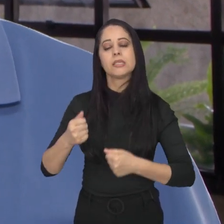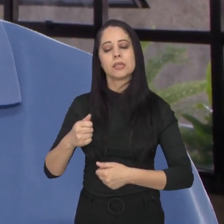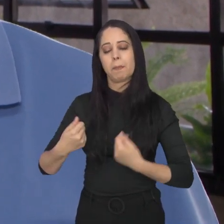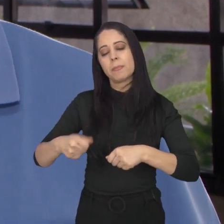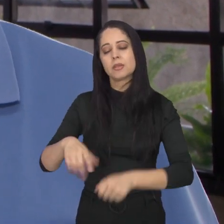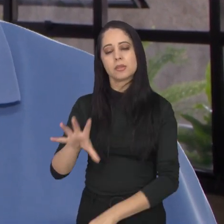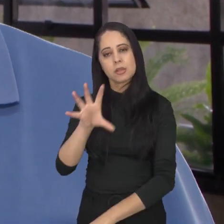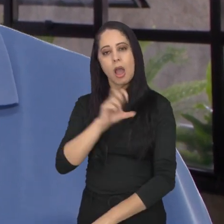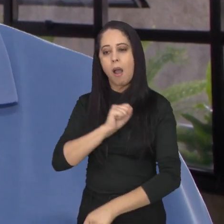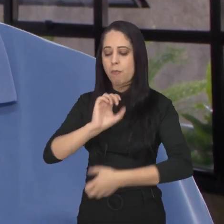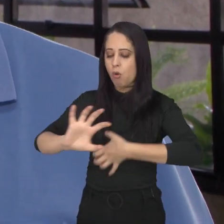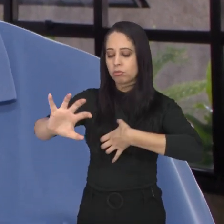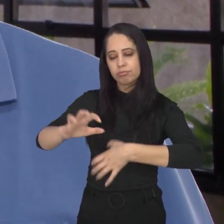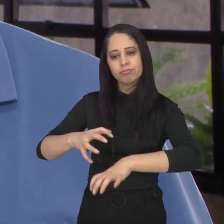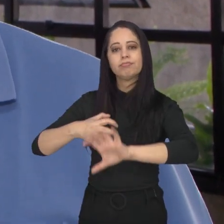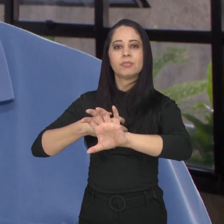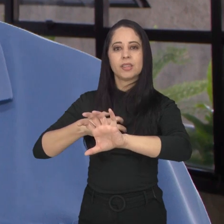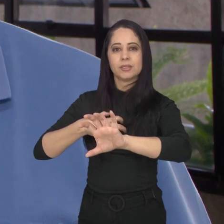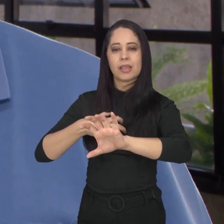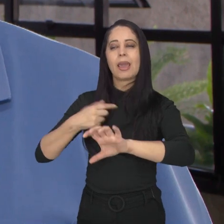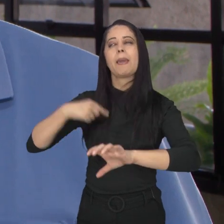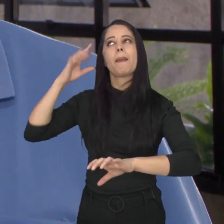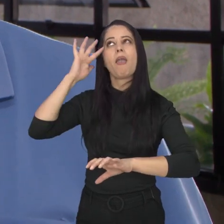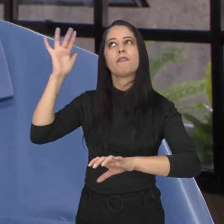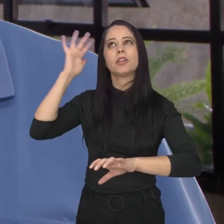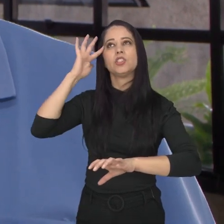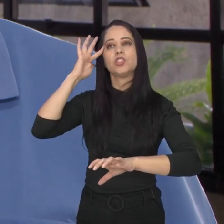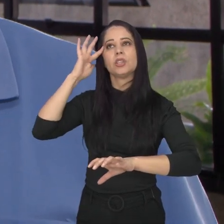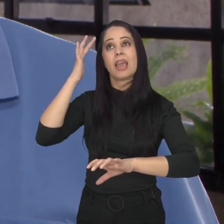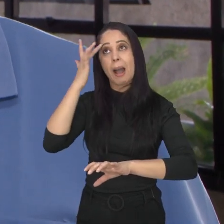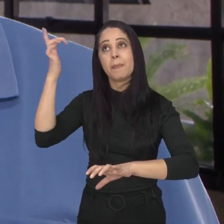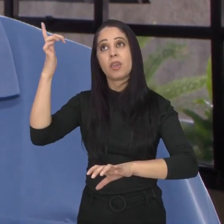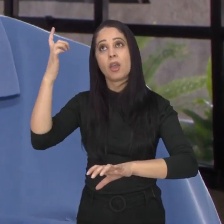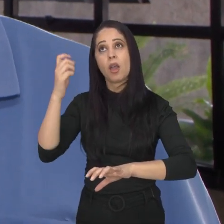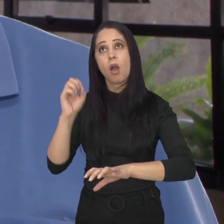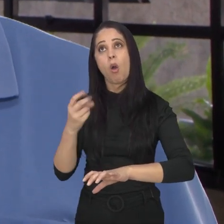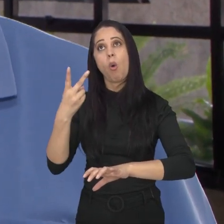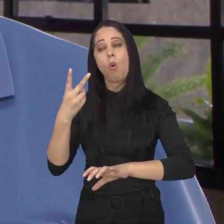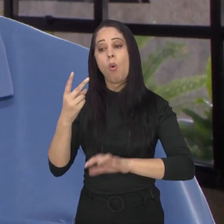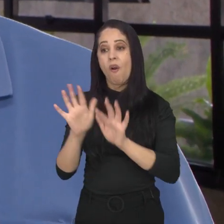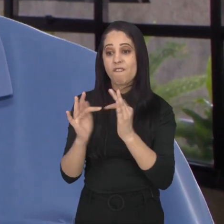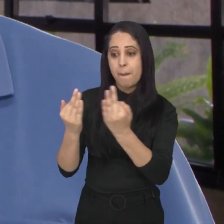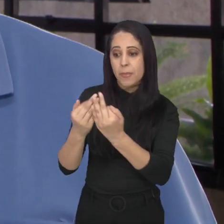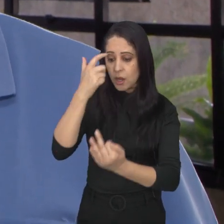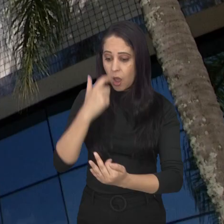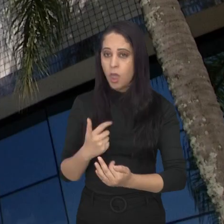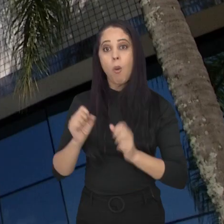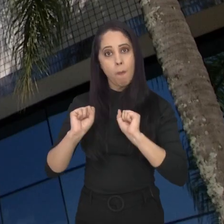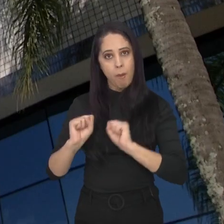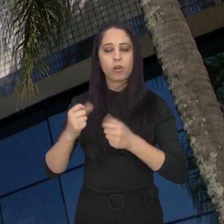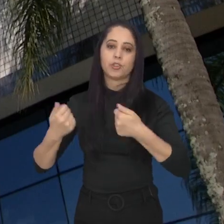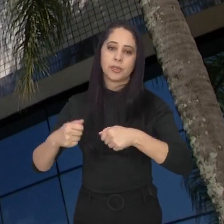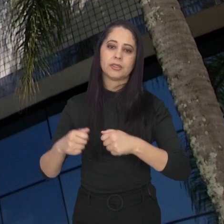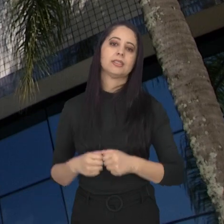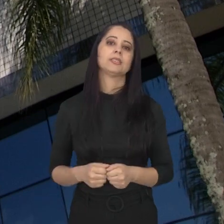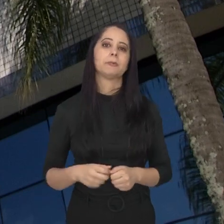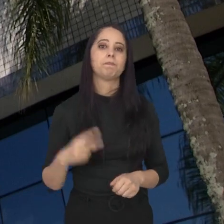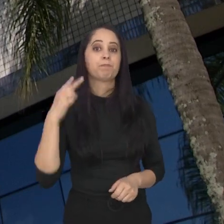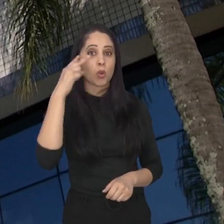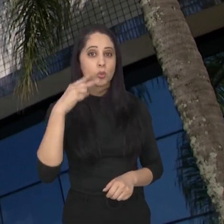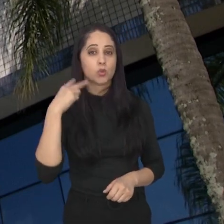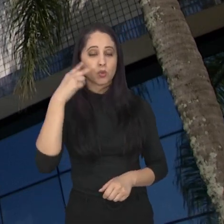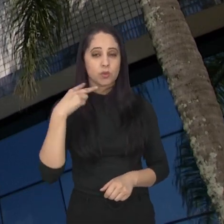ele decidiu se transformar num multiplicador. Dessa vez, trouxe esse grupo do trabalho, 4 amigos que entenderam o valor de um